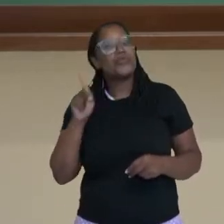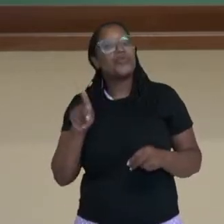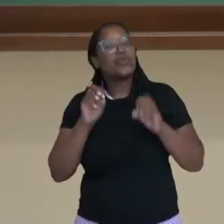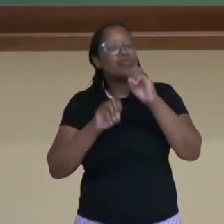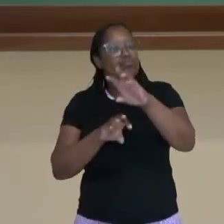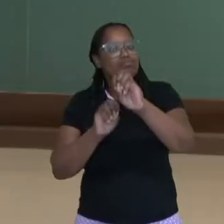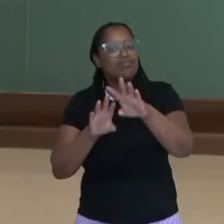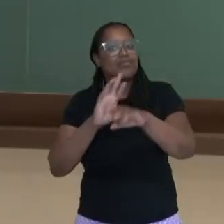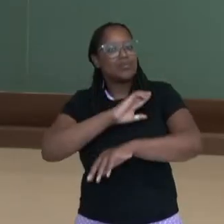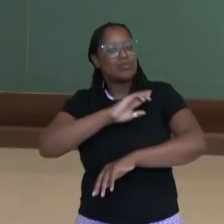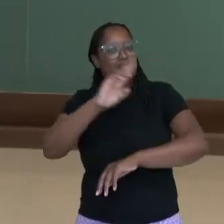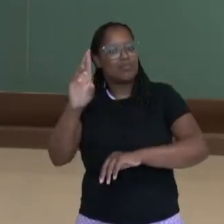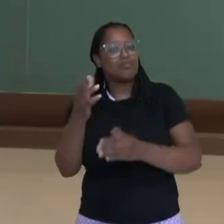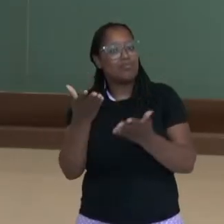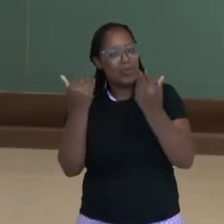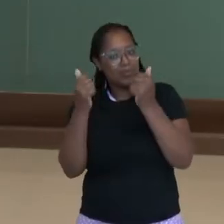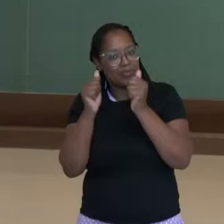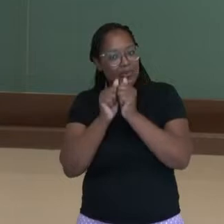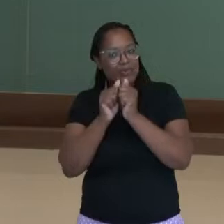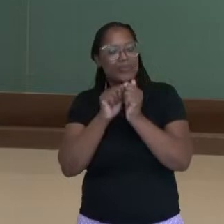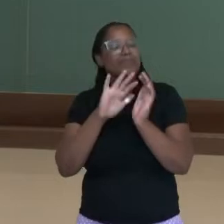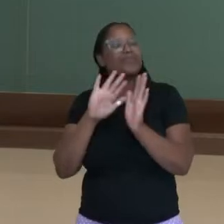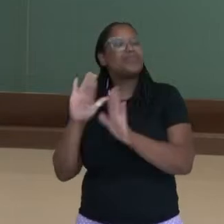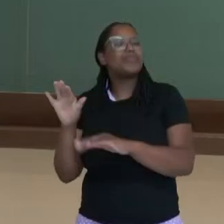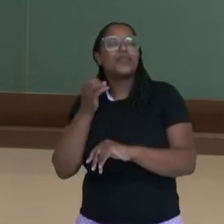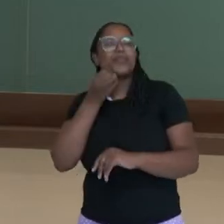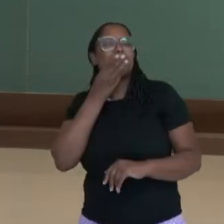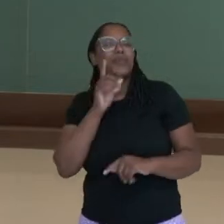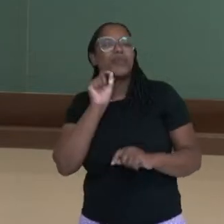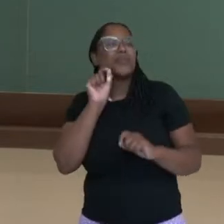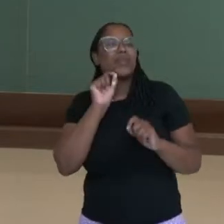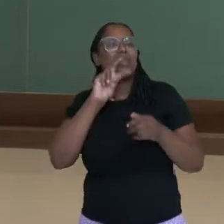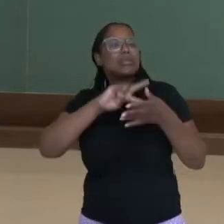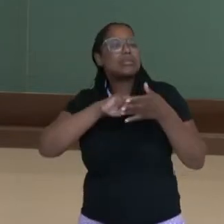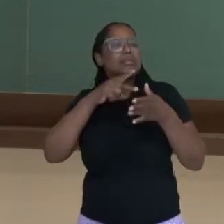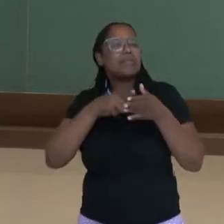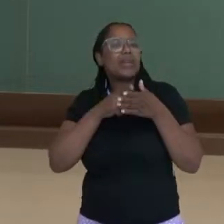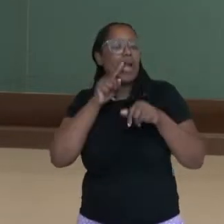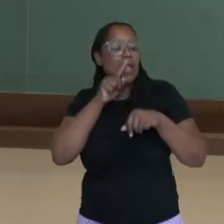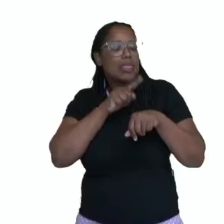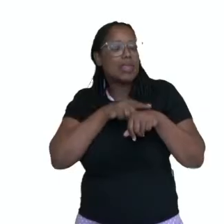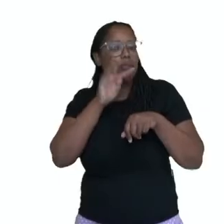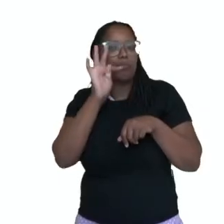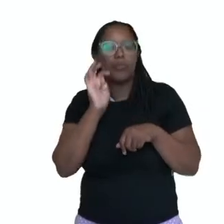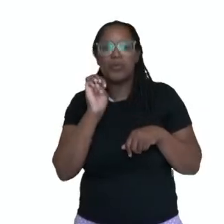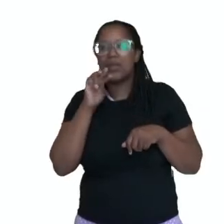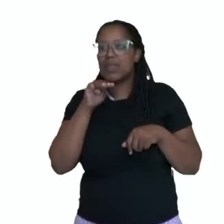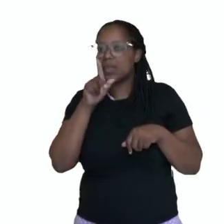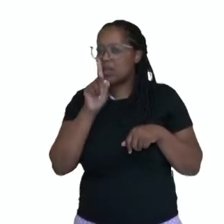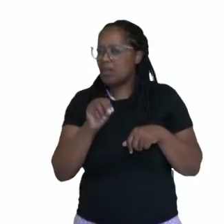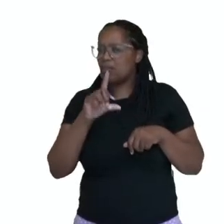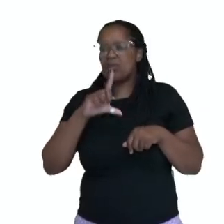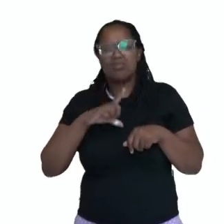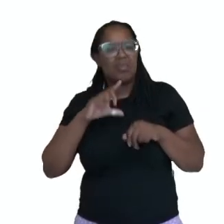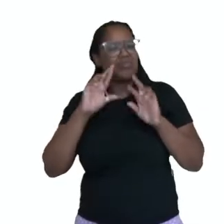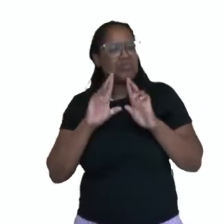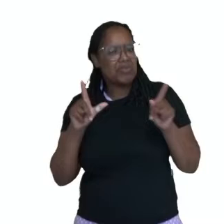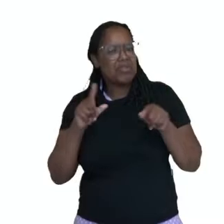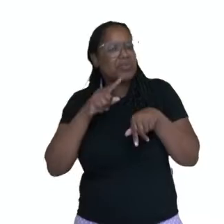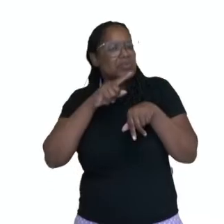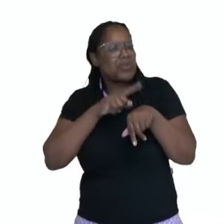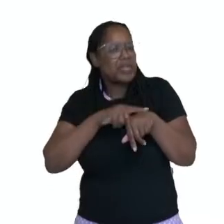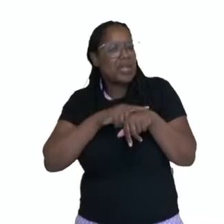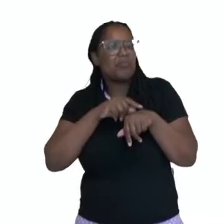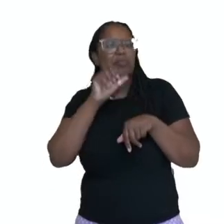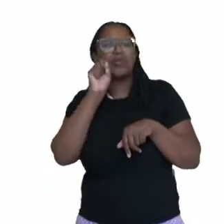vamos lá. Bom, o que é o tempo? Existe diferença entre o tempo sagrado e o tempo